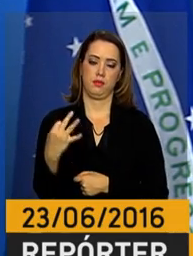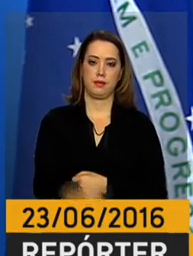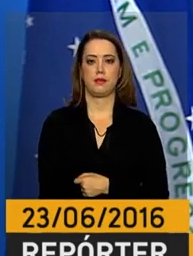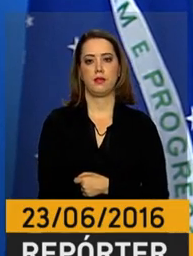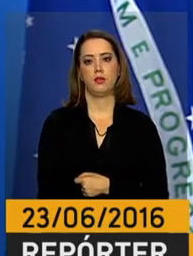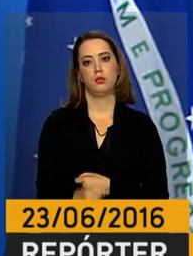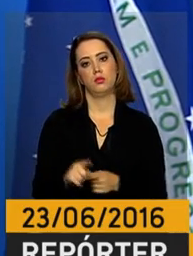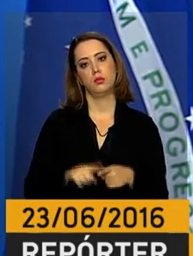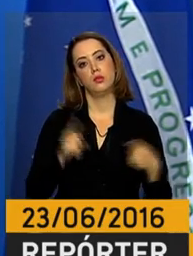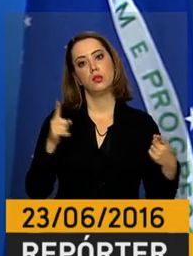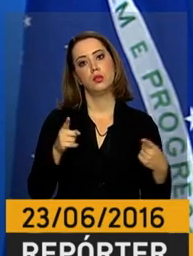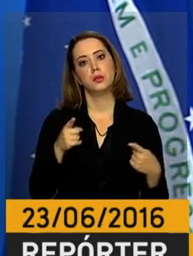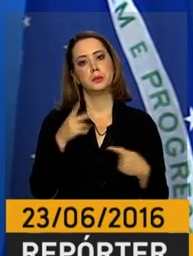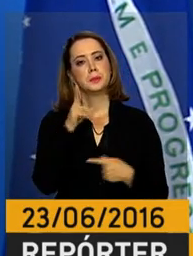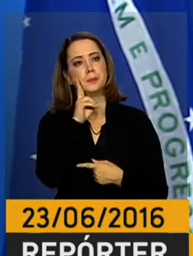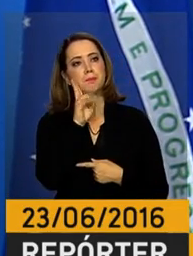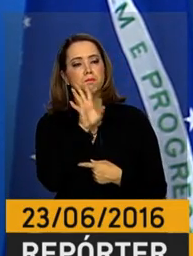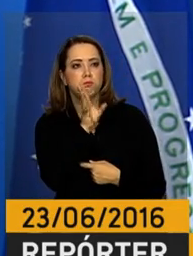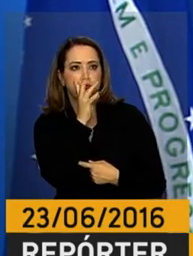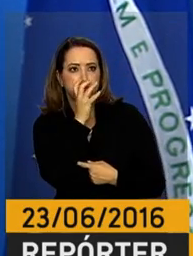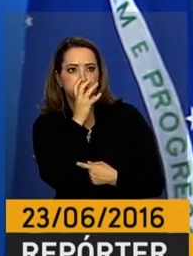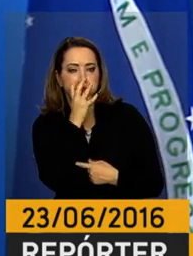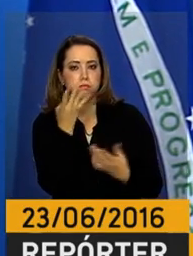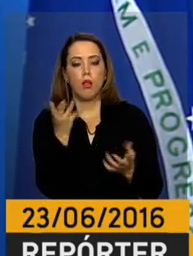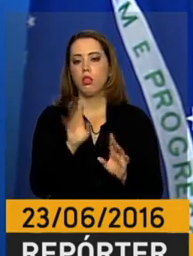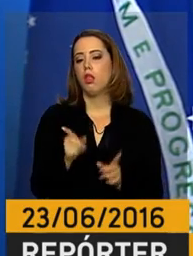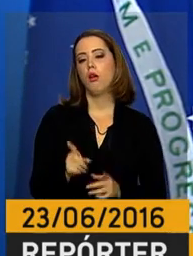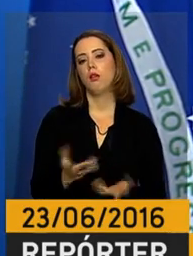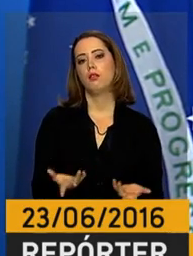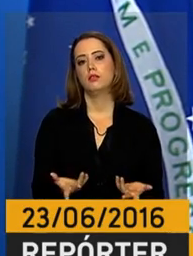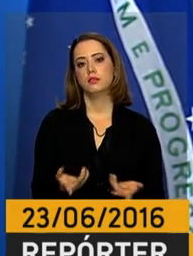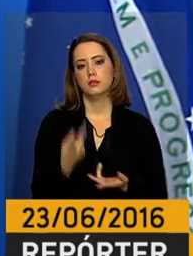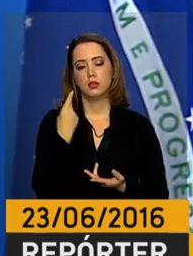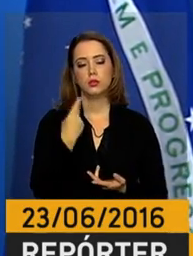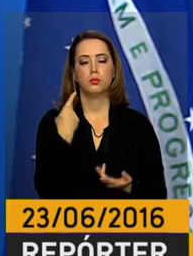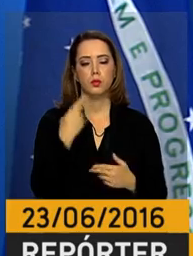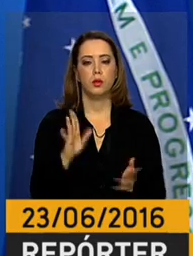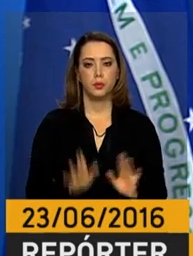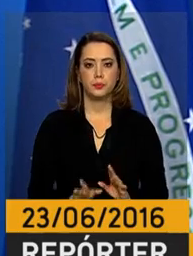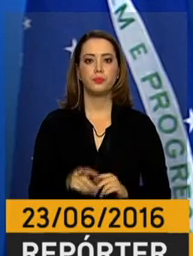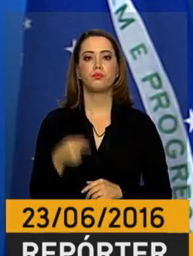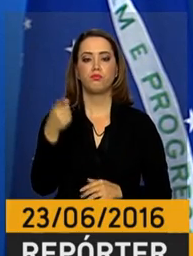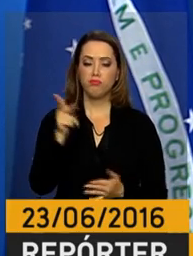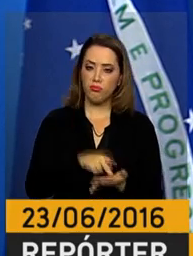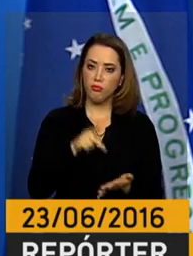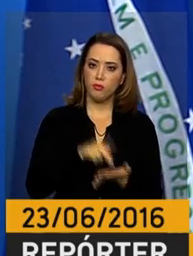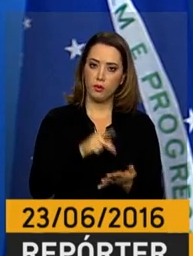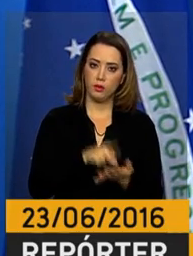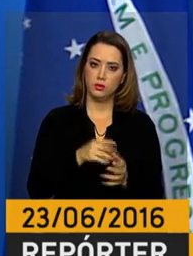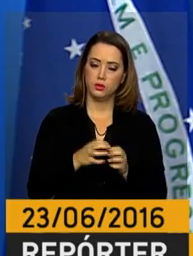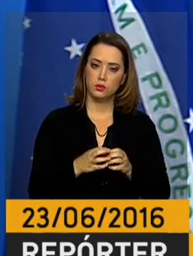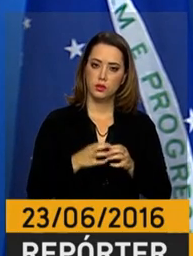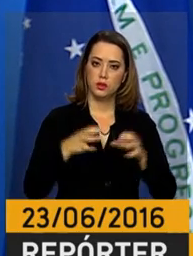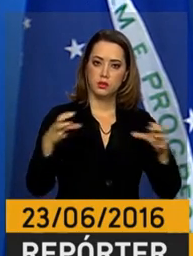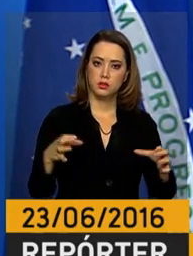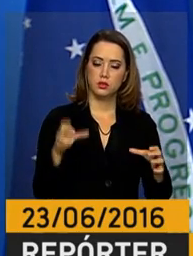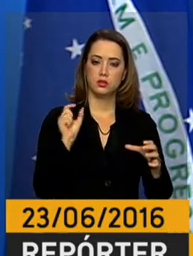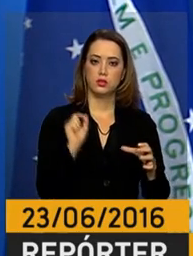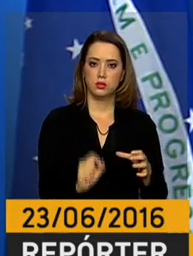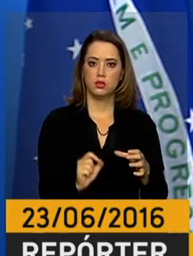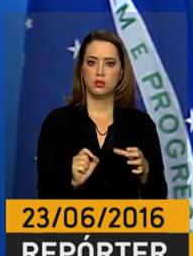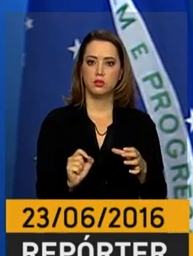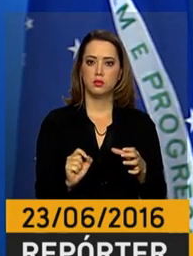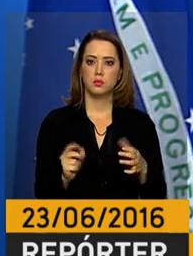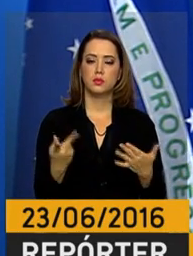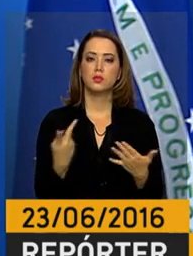pode causar estranheza nem perplexidade realmente a ampliação subjetiva dos